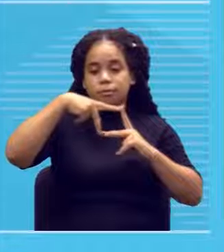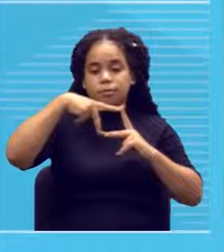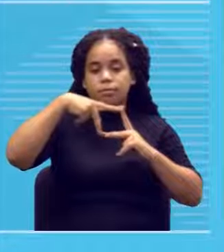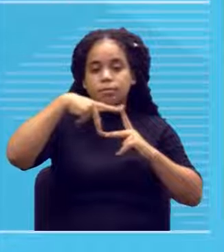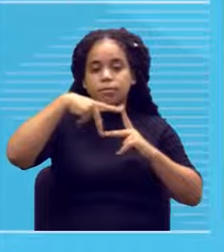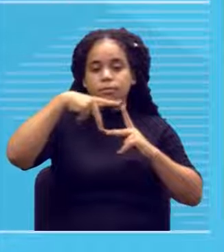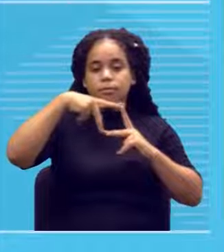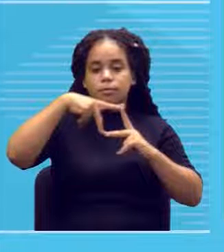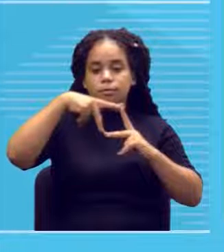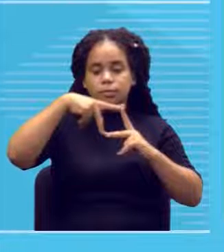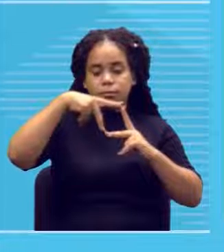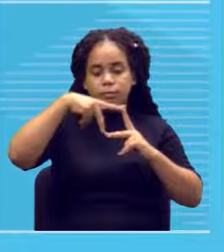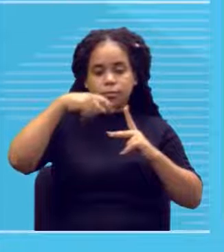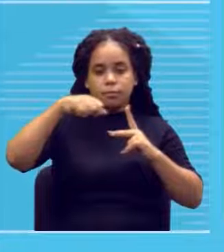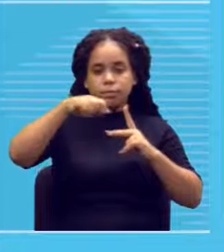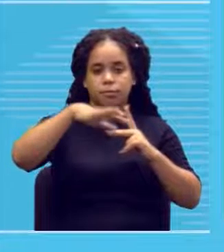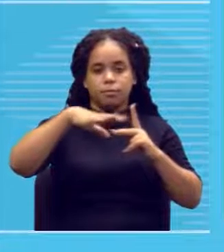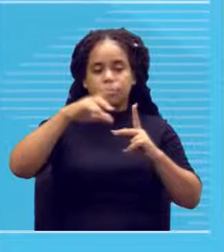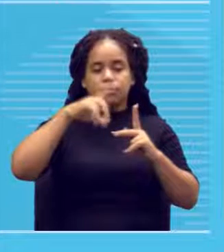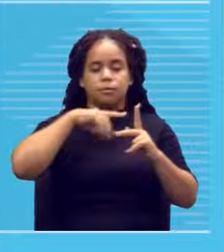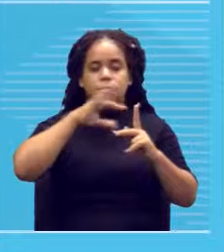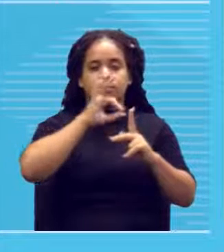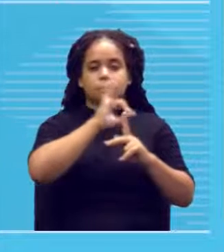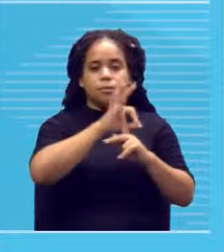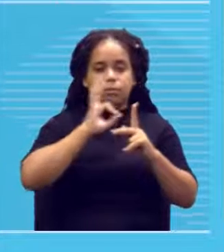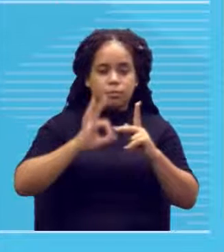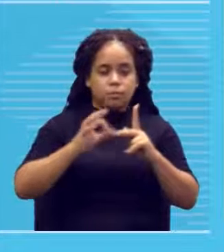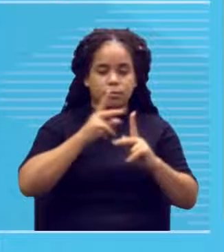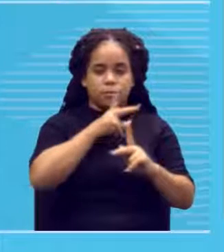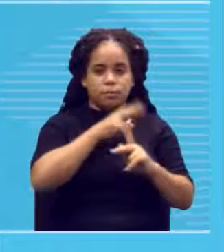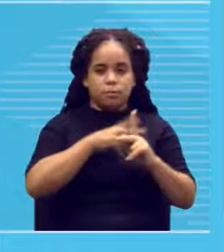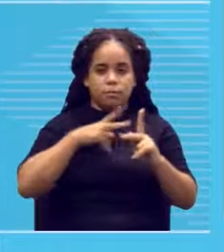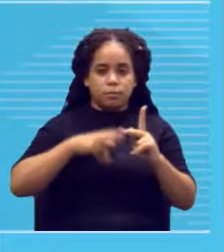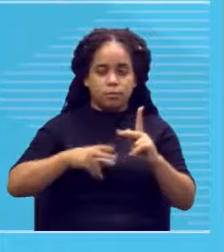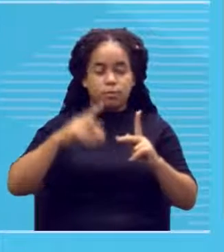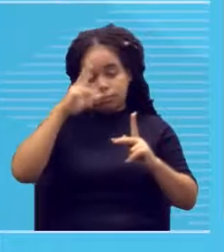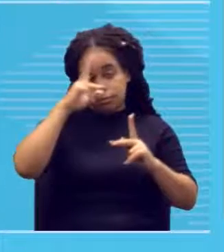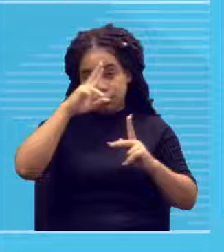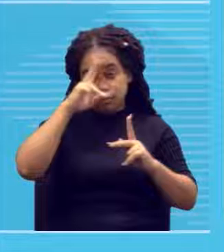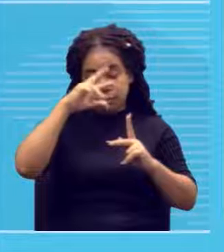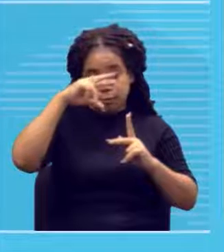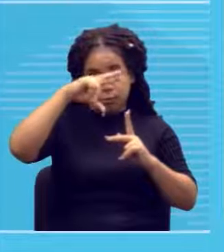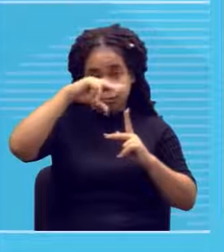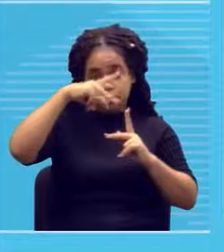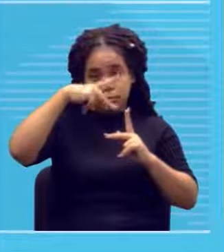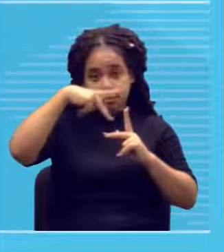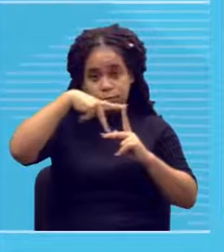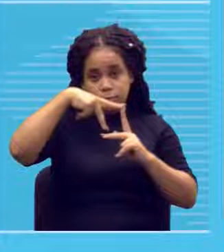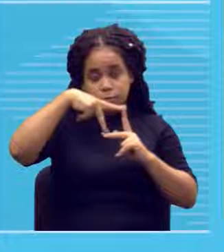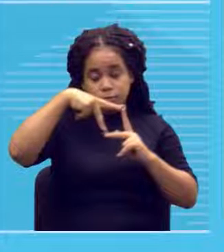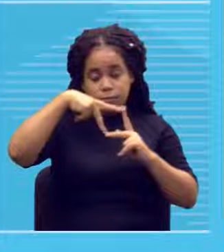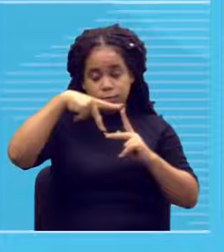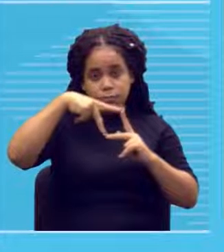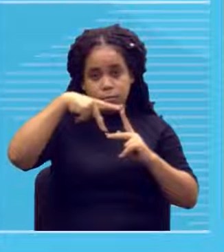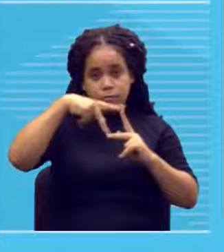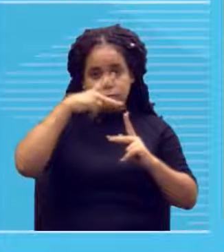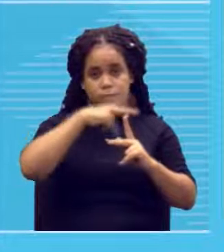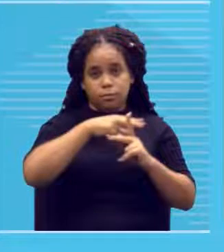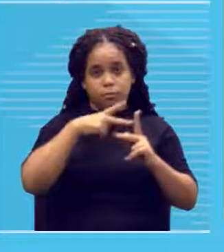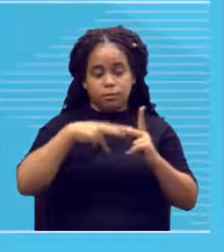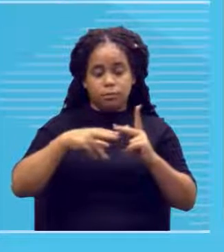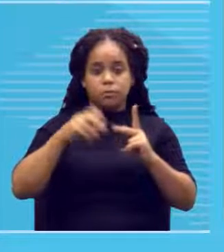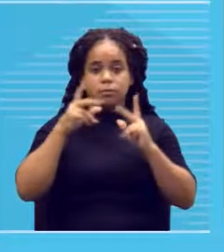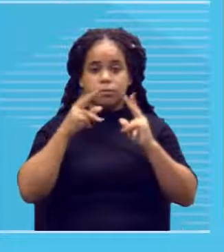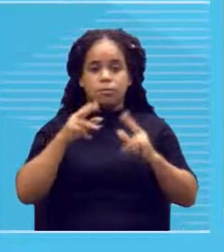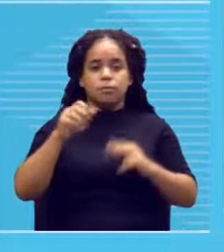vezes lado lembra que o quadrado tem uns quatro lados iguais né a área dele nada mais é que um lado vezes o outro